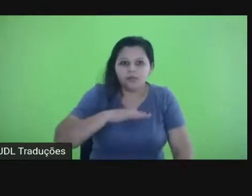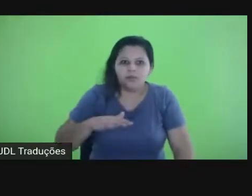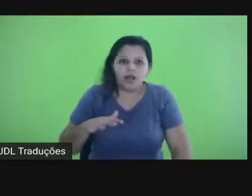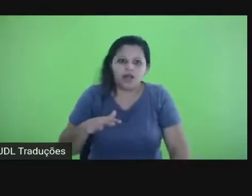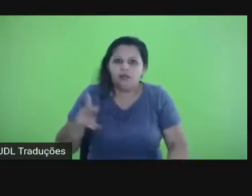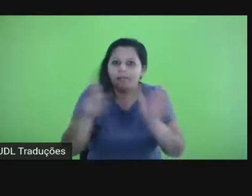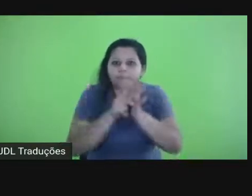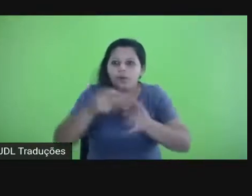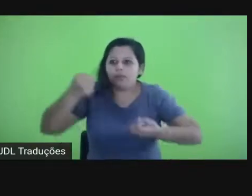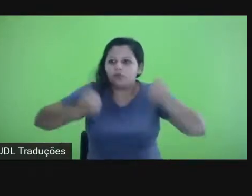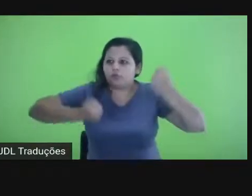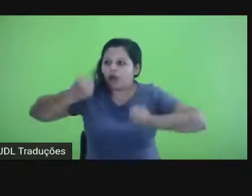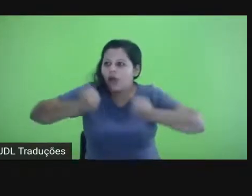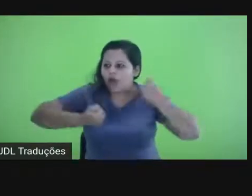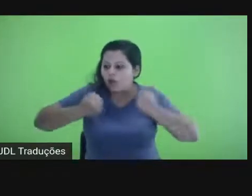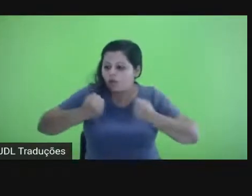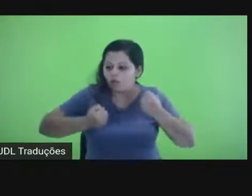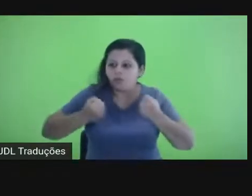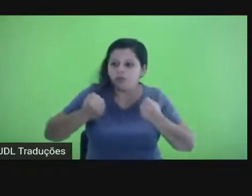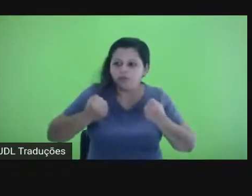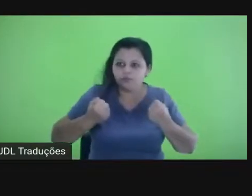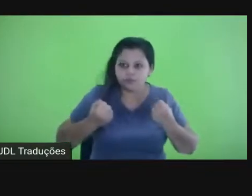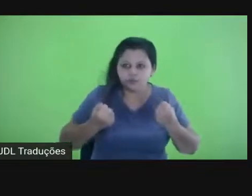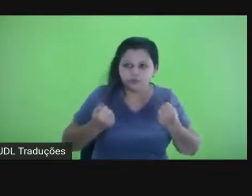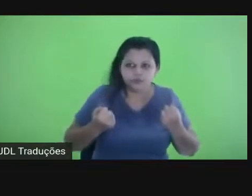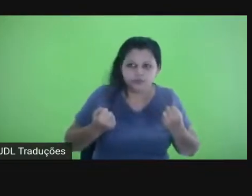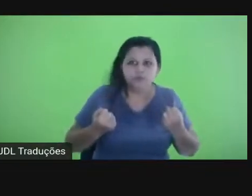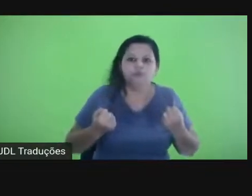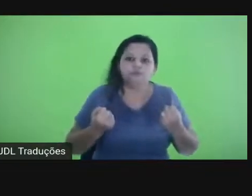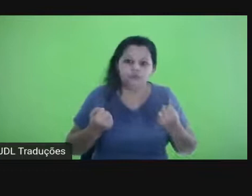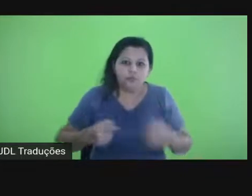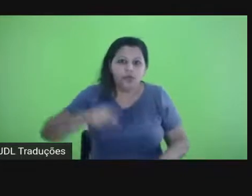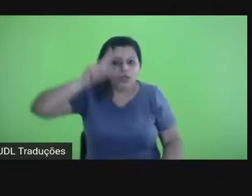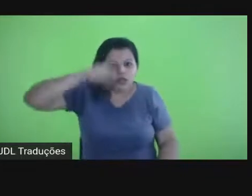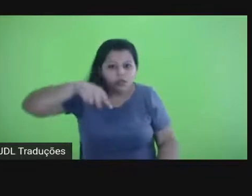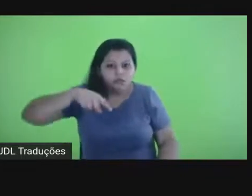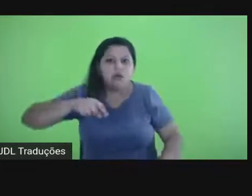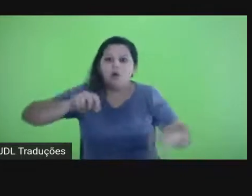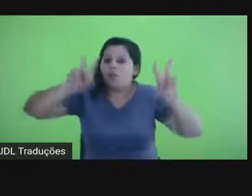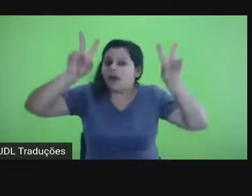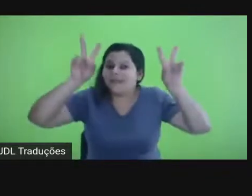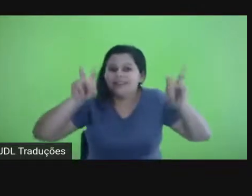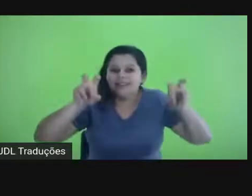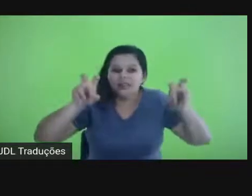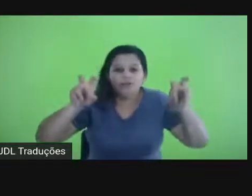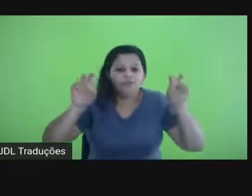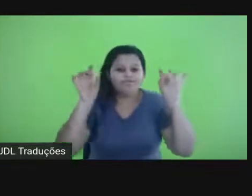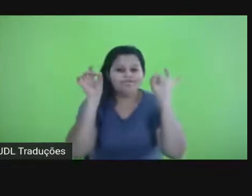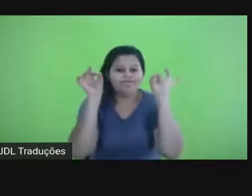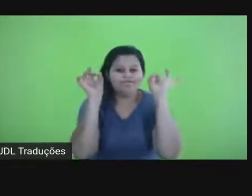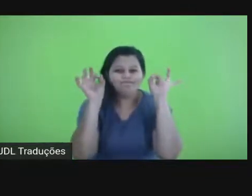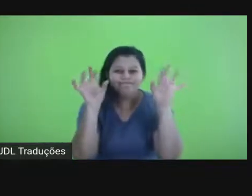veículo, o espaço é de quem está dentro de um carro. E isso é uma questão extremamente